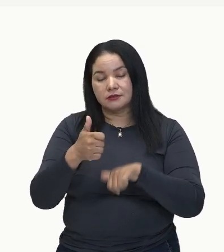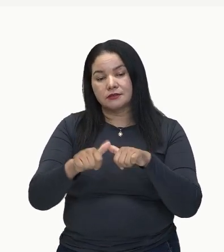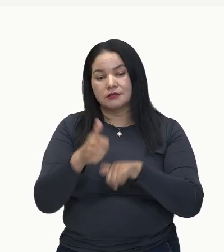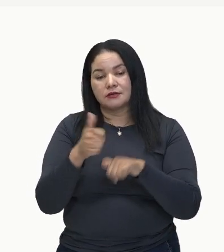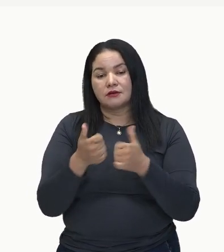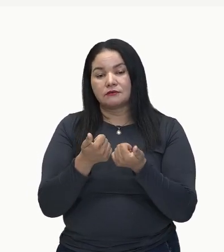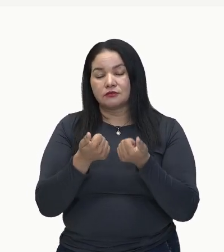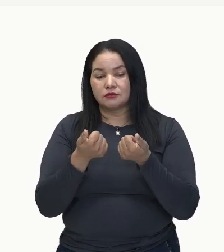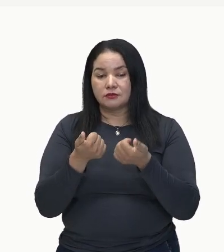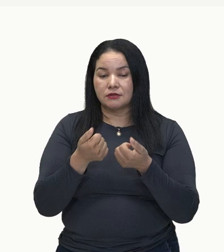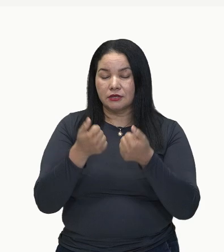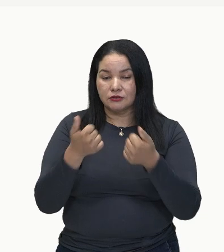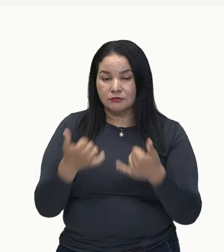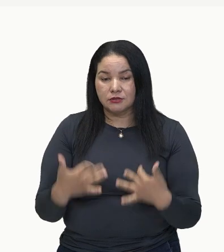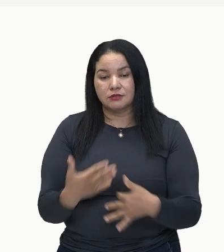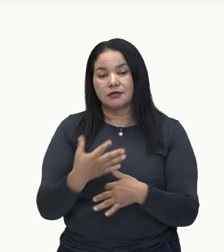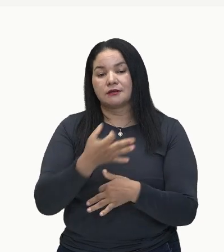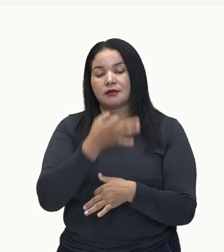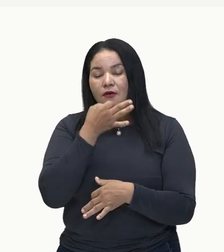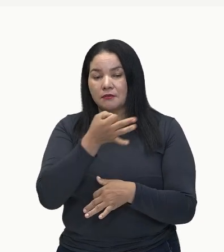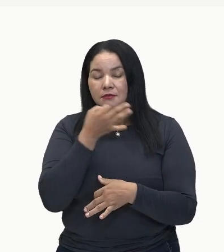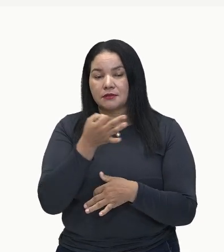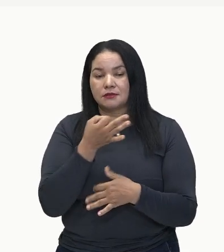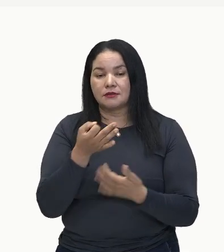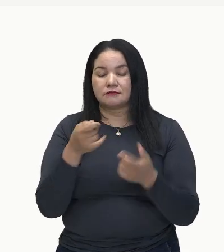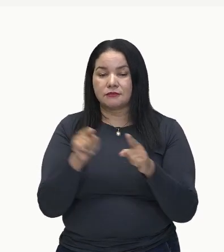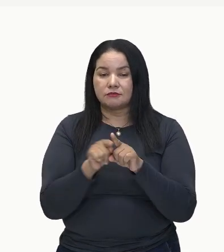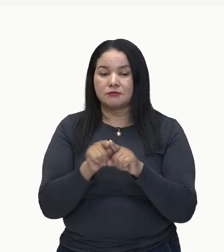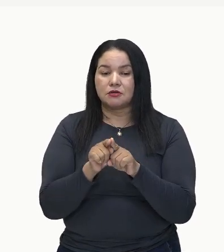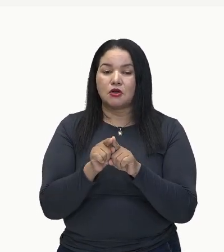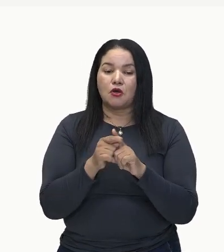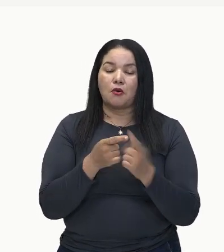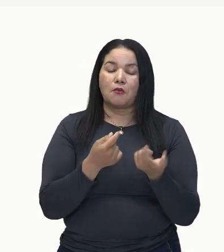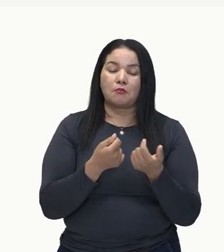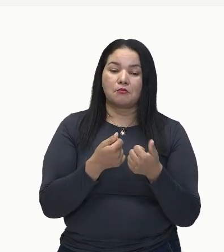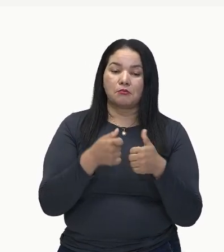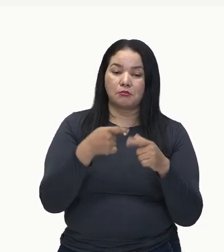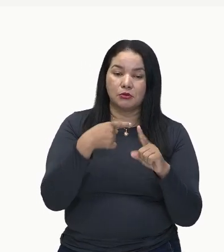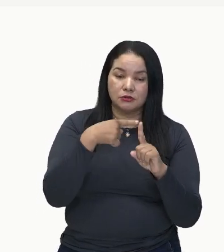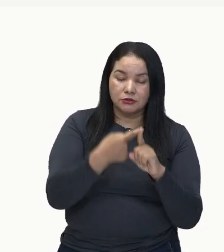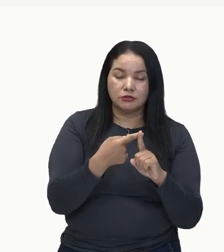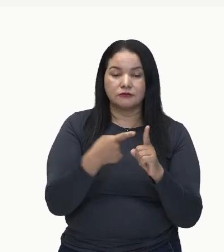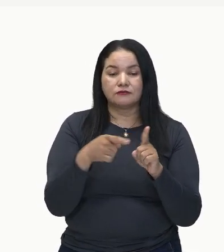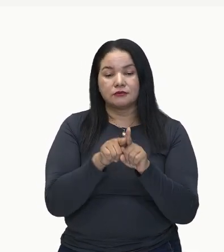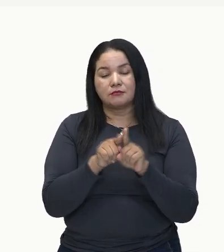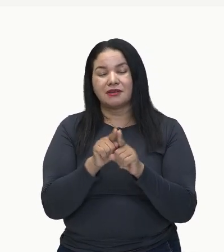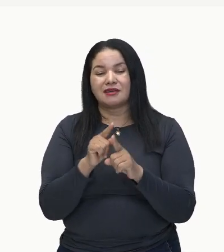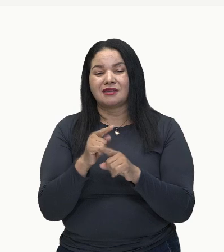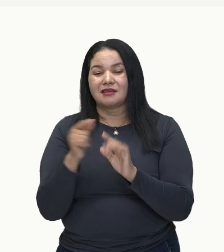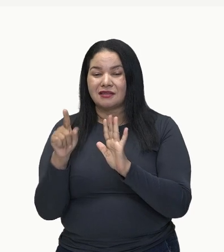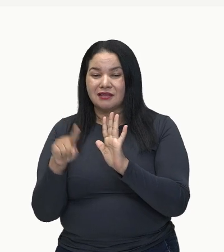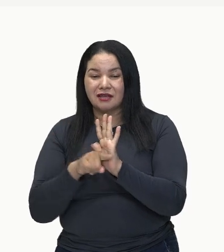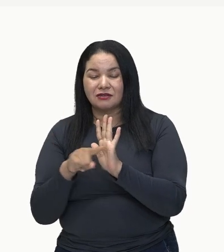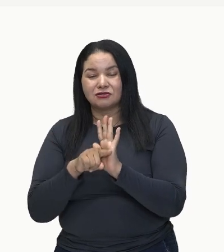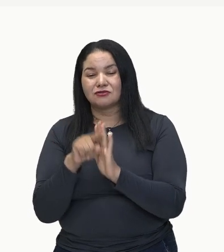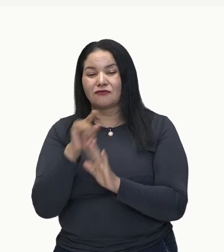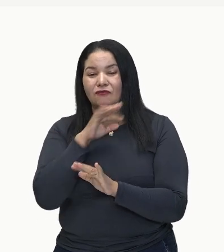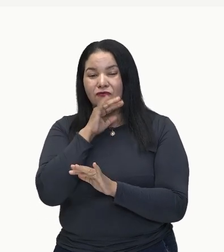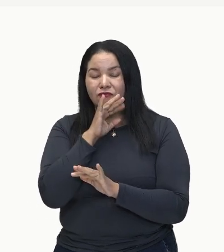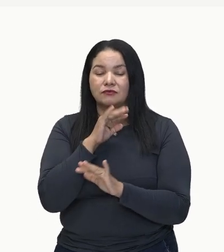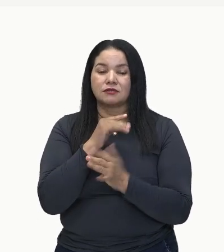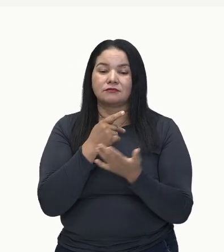sua opinião, pontos positivos, pontos negativos, indicando certas características da